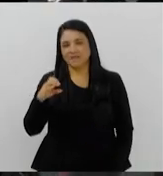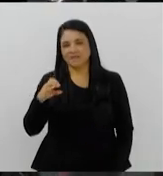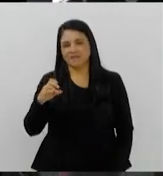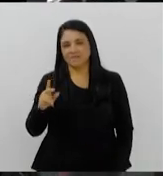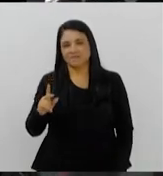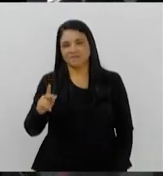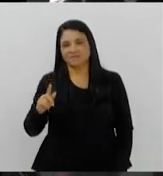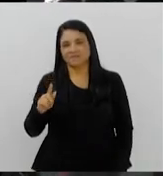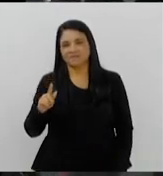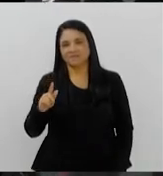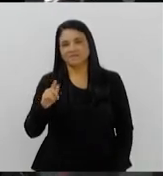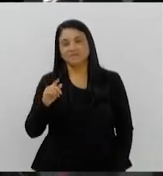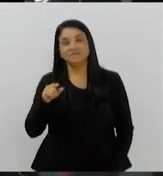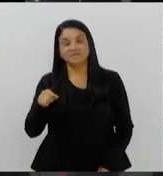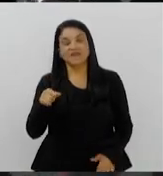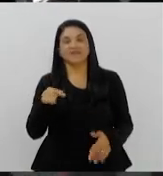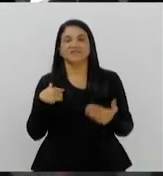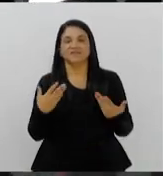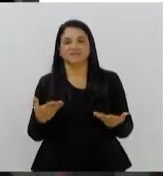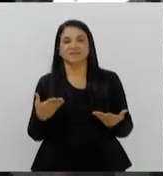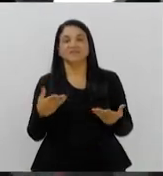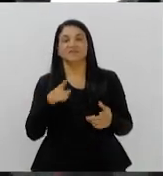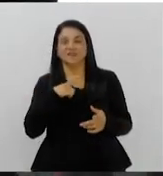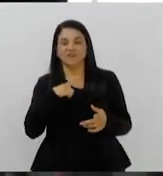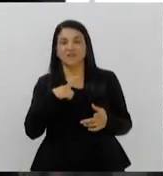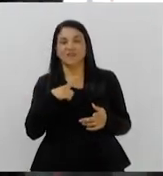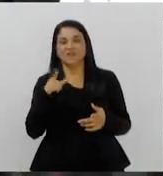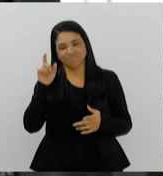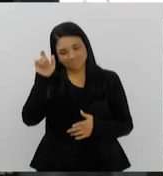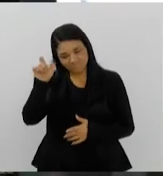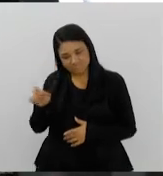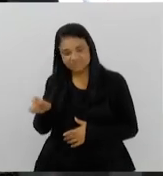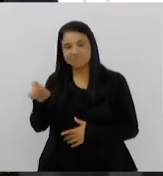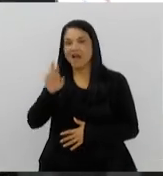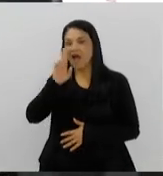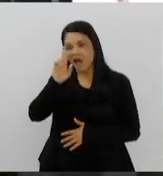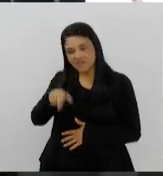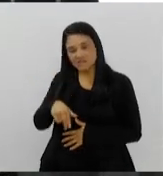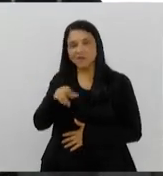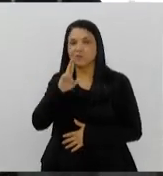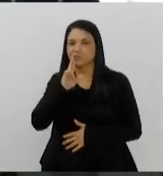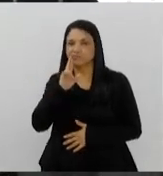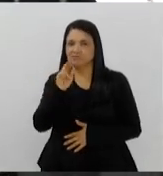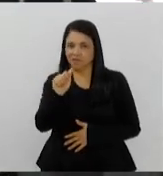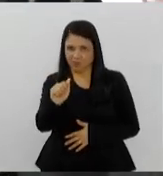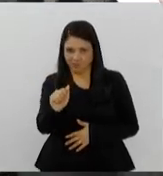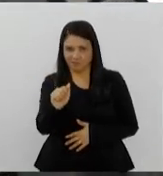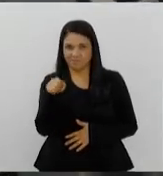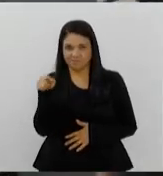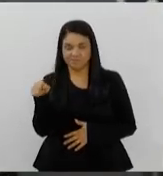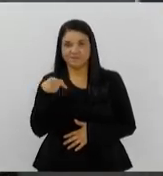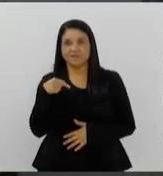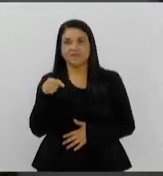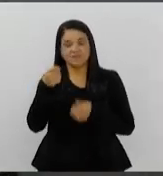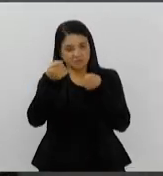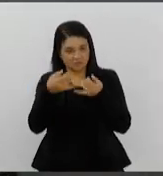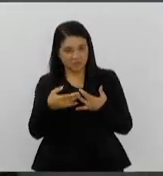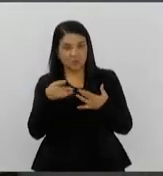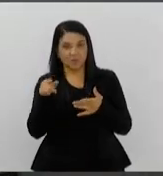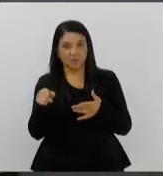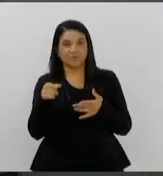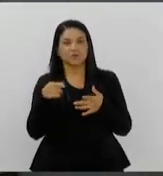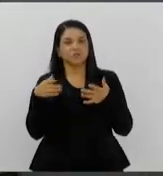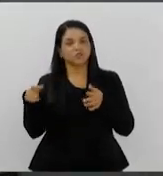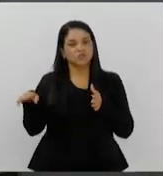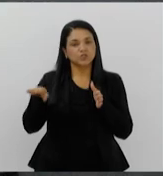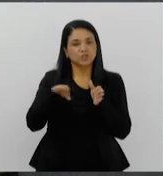um pouco do clima de descontração, o deputado Amorim tem muita razão no que ele aborda aqui. E quando eu cheguei aqui, alguns colegas